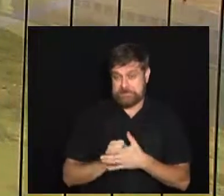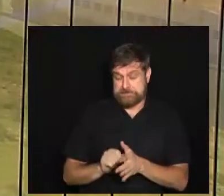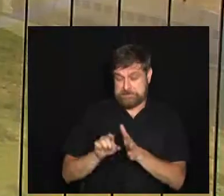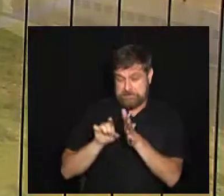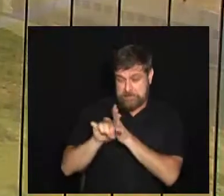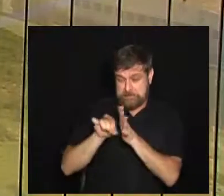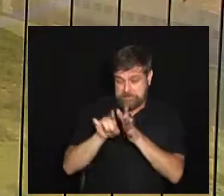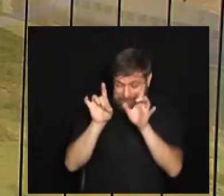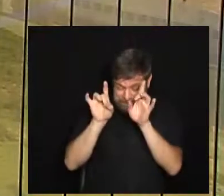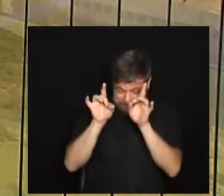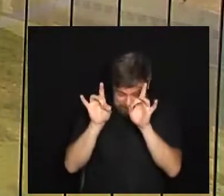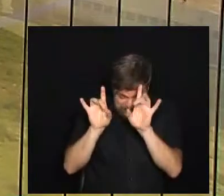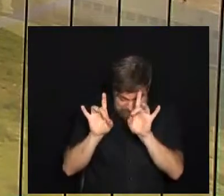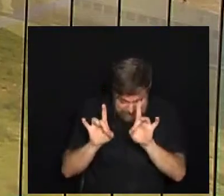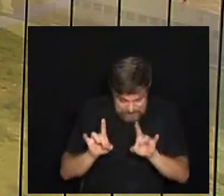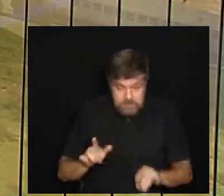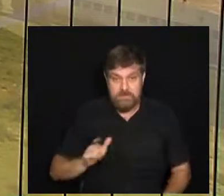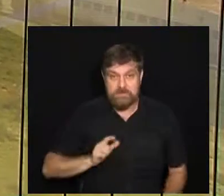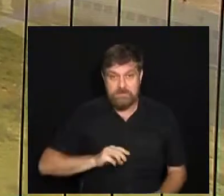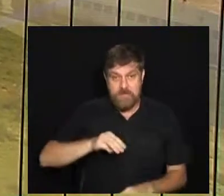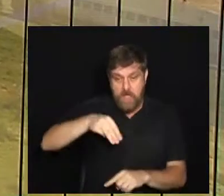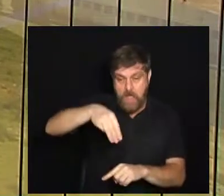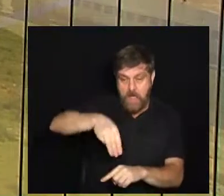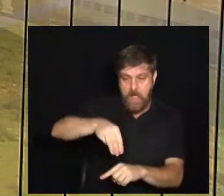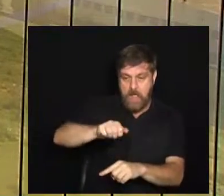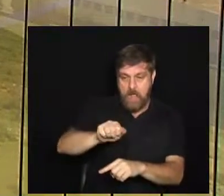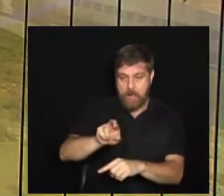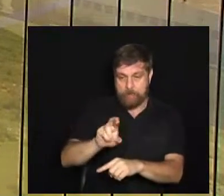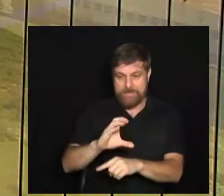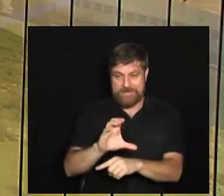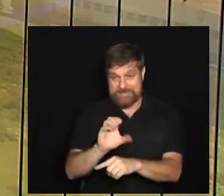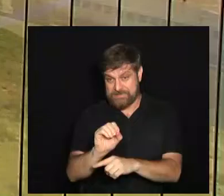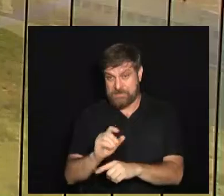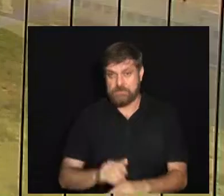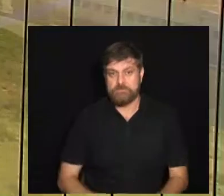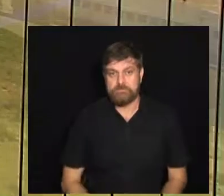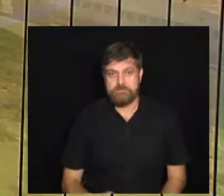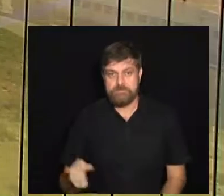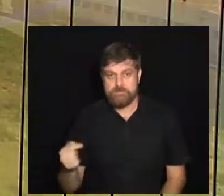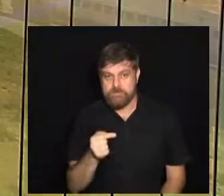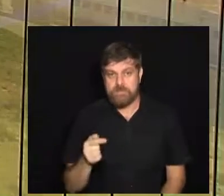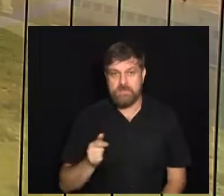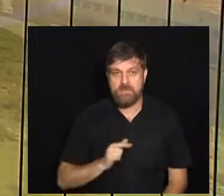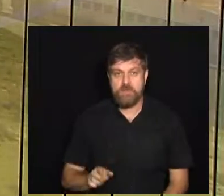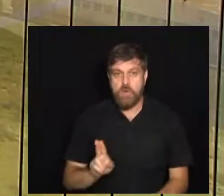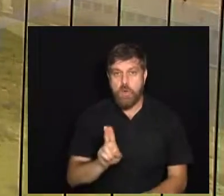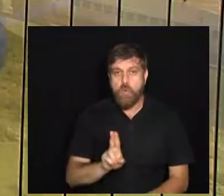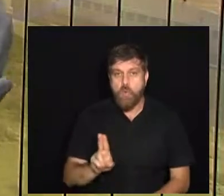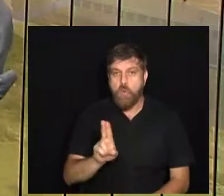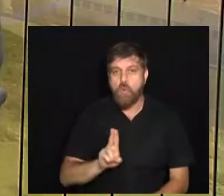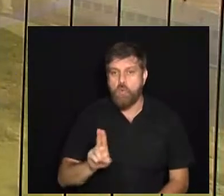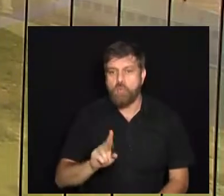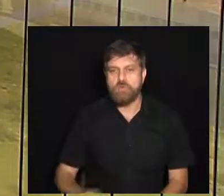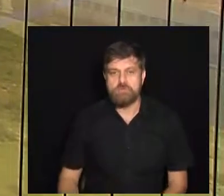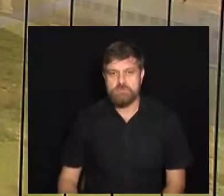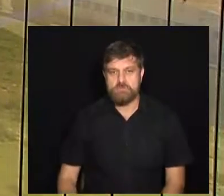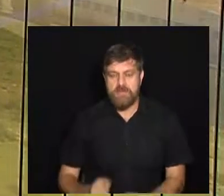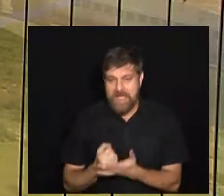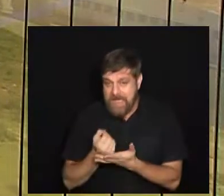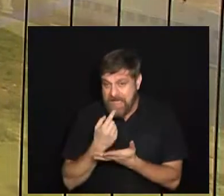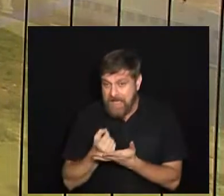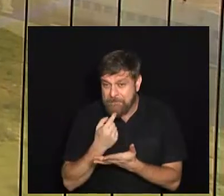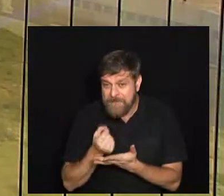muito específica ó é o marcelo leão 45 anos muito obrigado tá liso o supressor